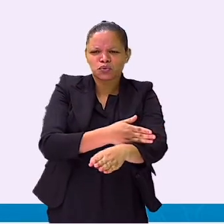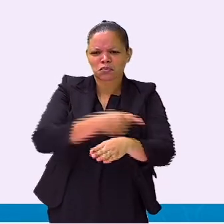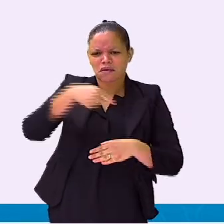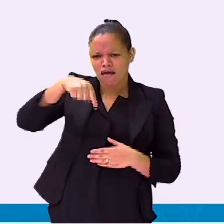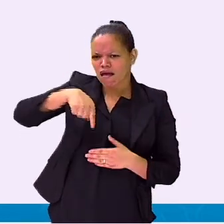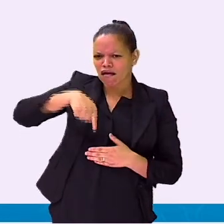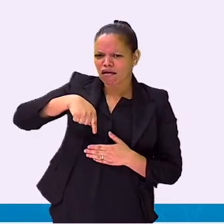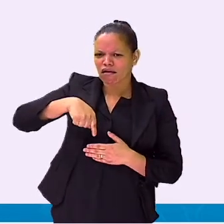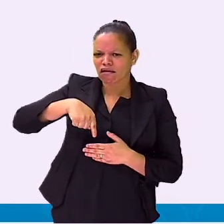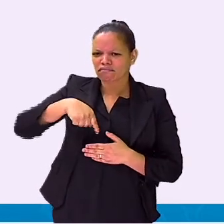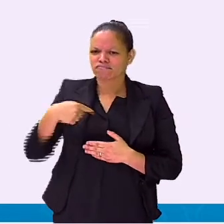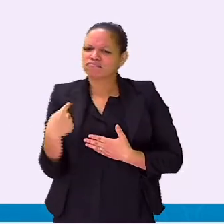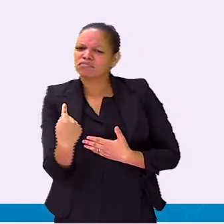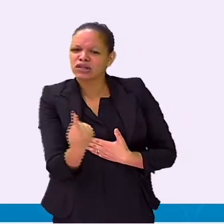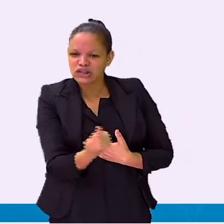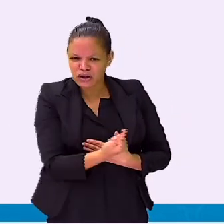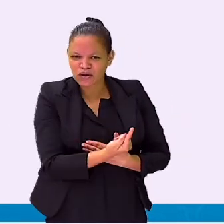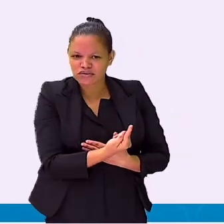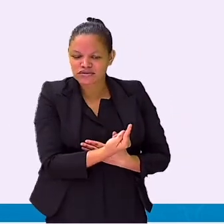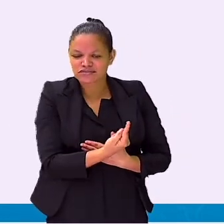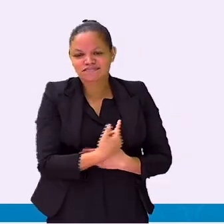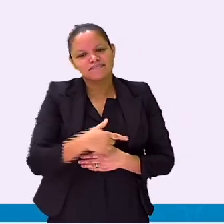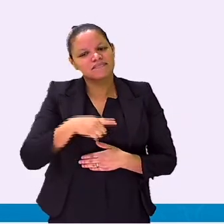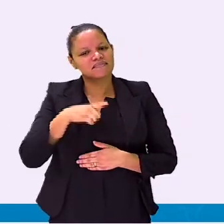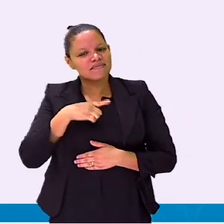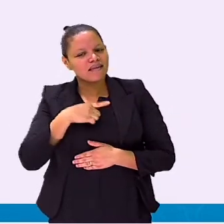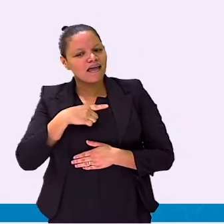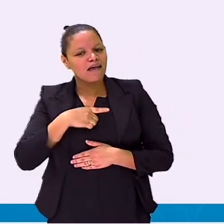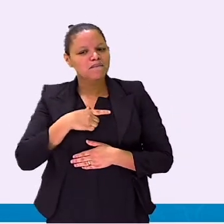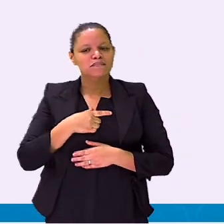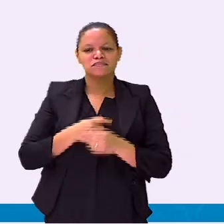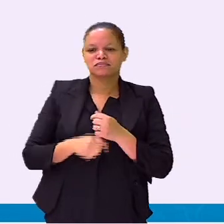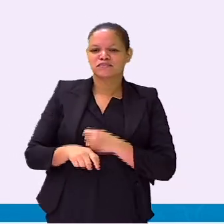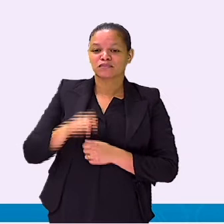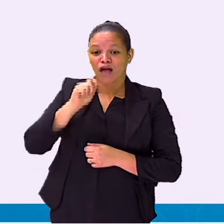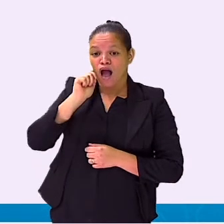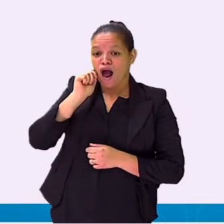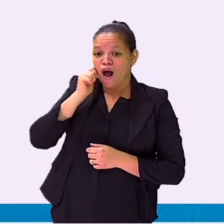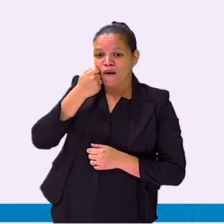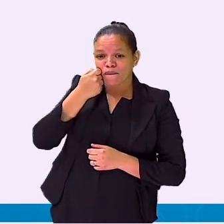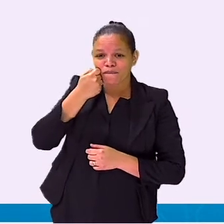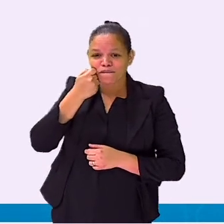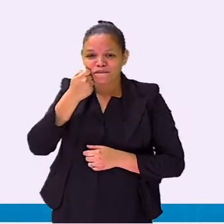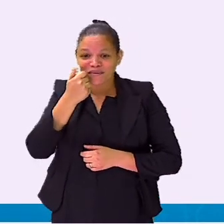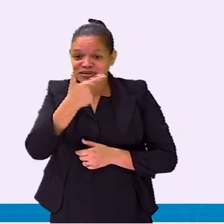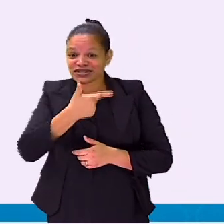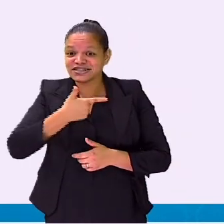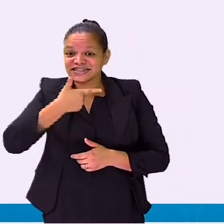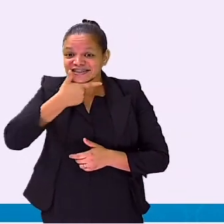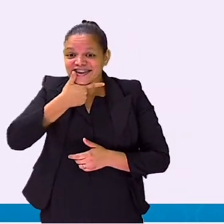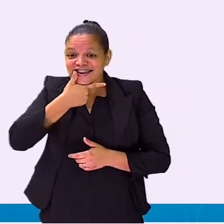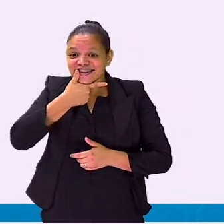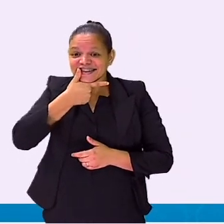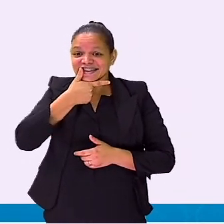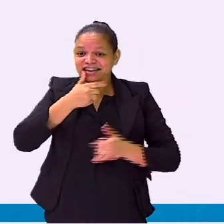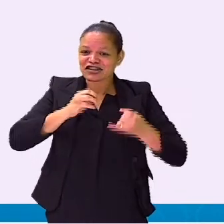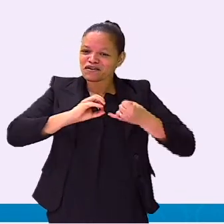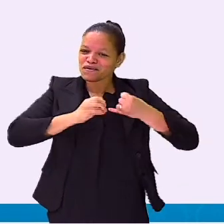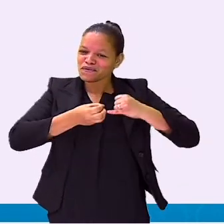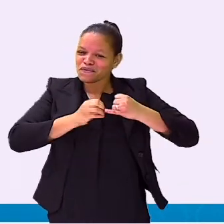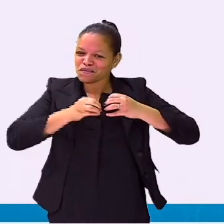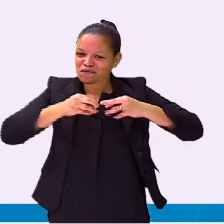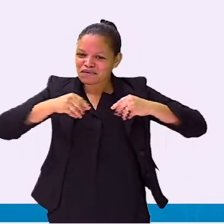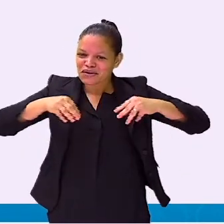Bem, nós já vimos aqui falando do pão de queijo, da feijoada, do cafezinho,